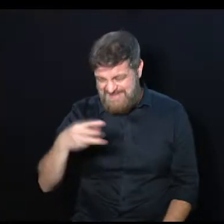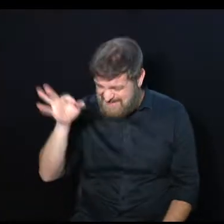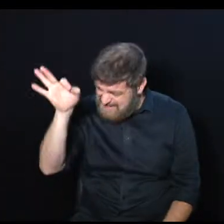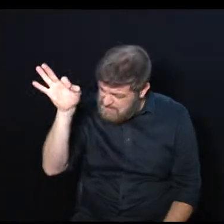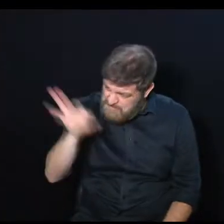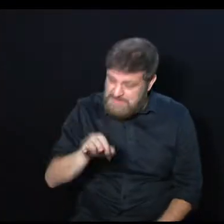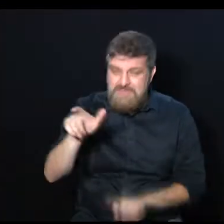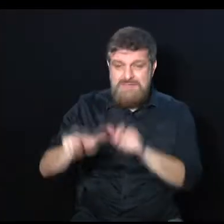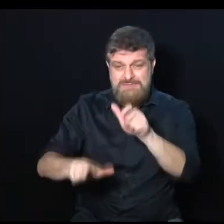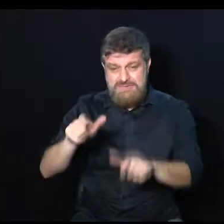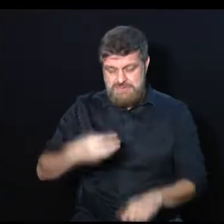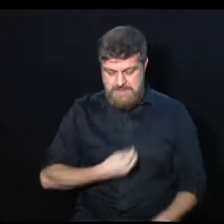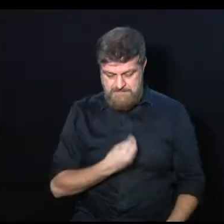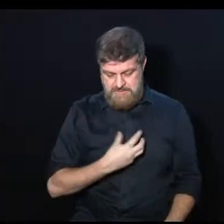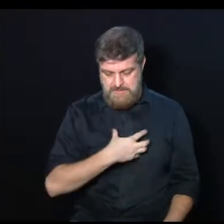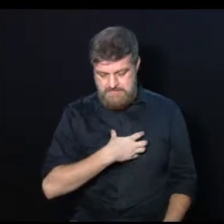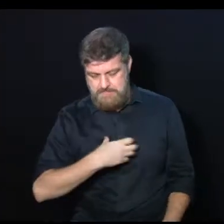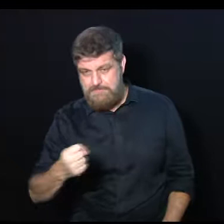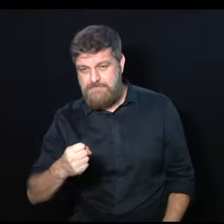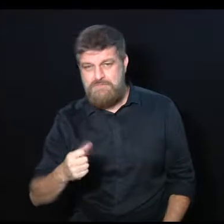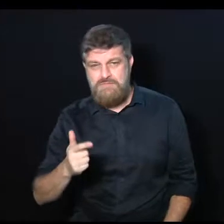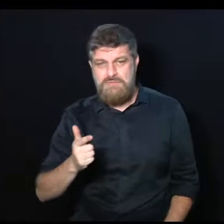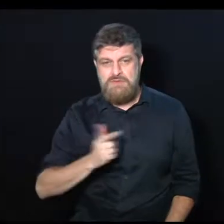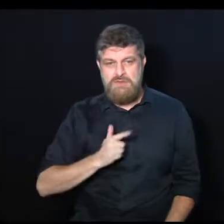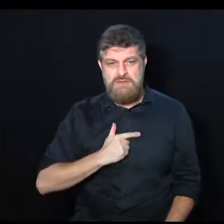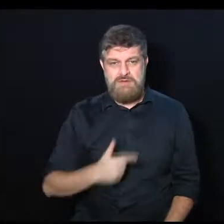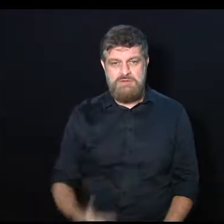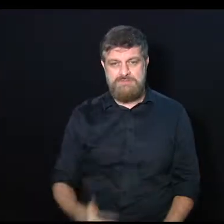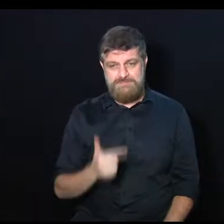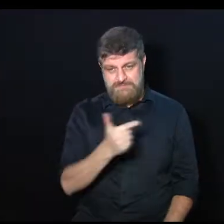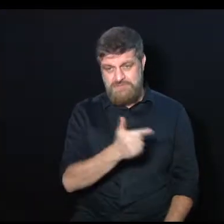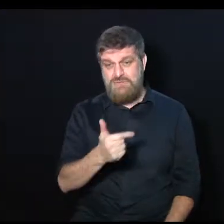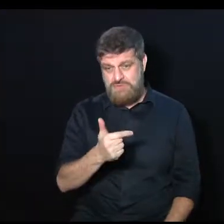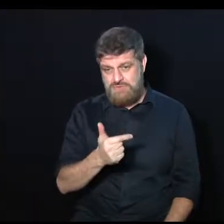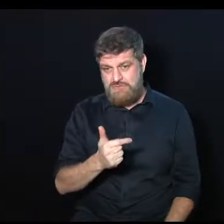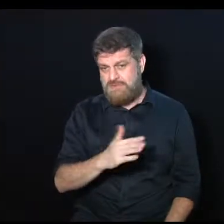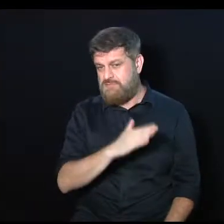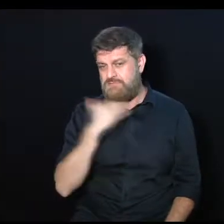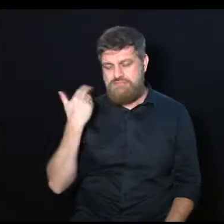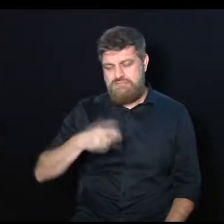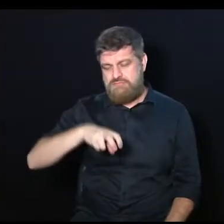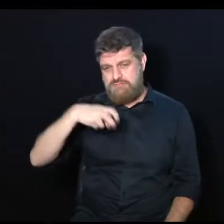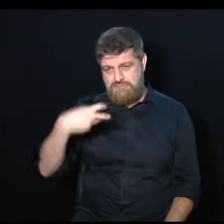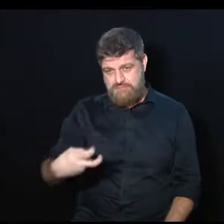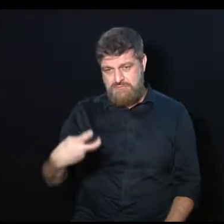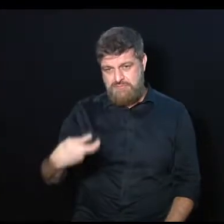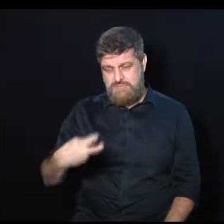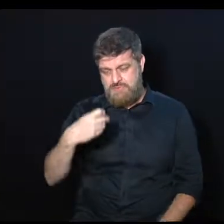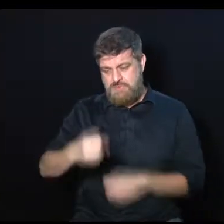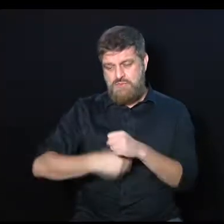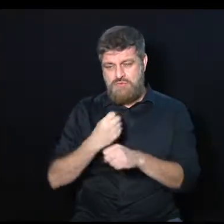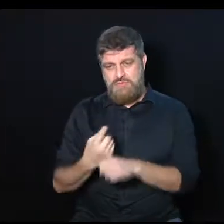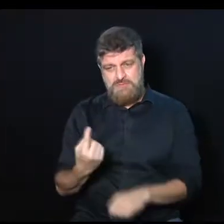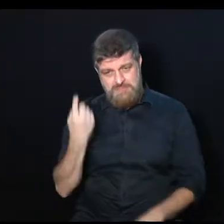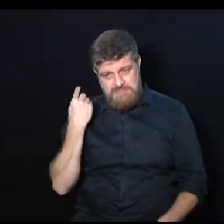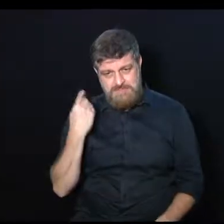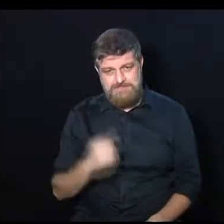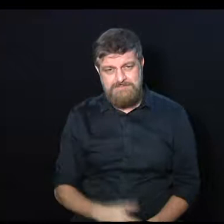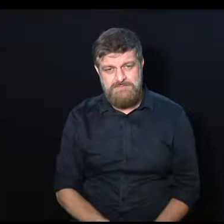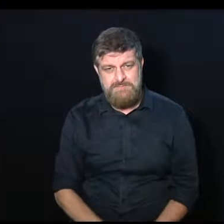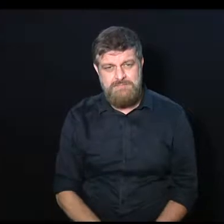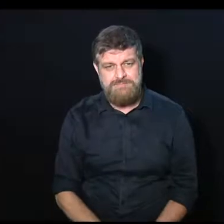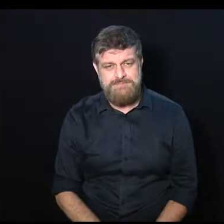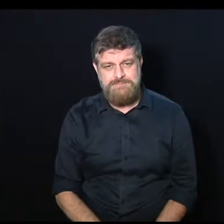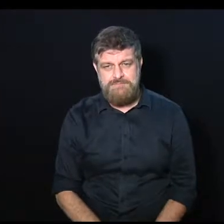casos. 22 culminaram em suicídio, quer dizer, 22 mortes o ano passado. Bom, então